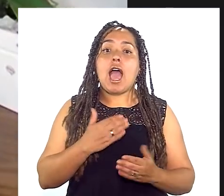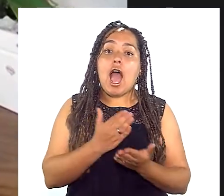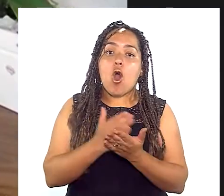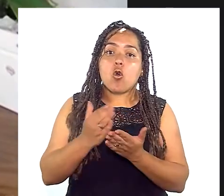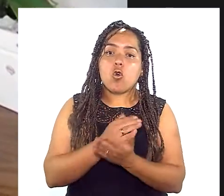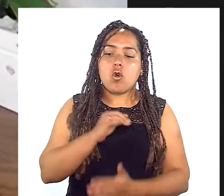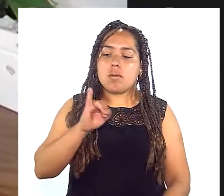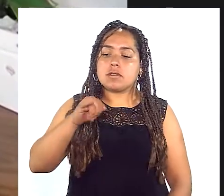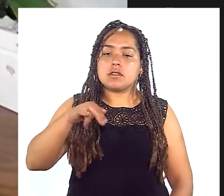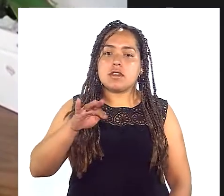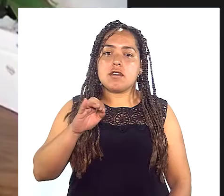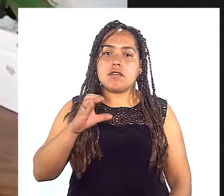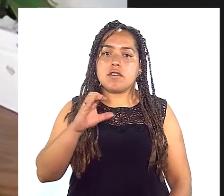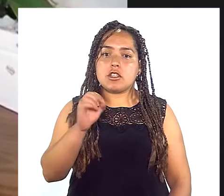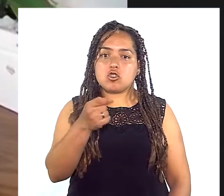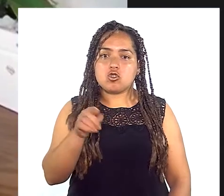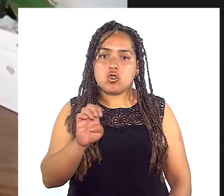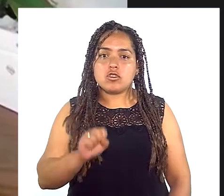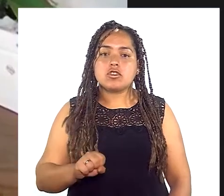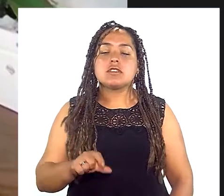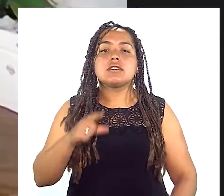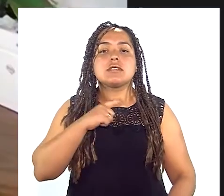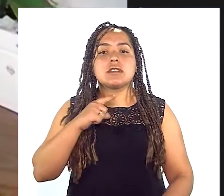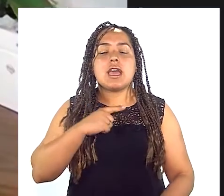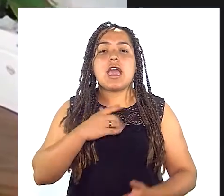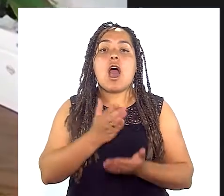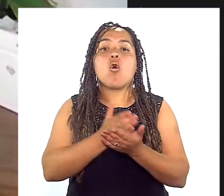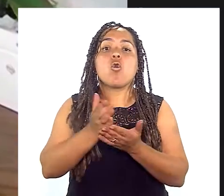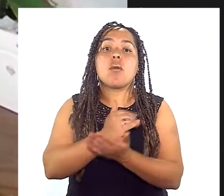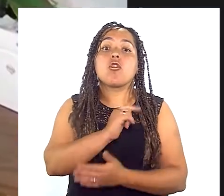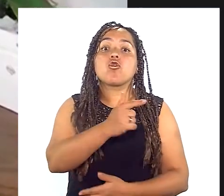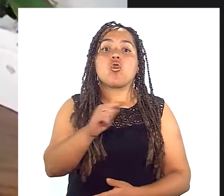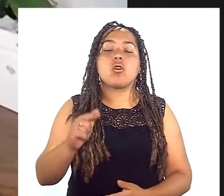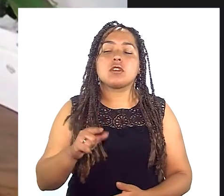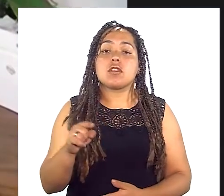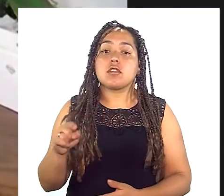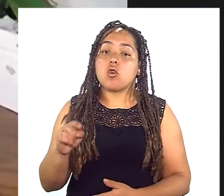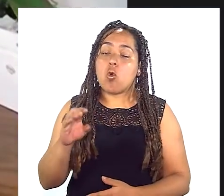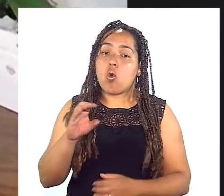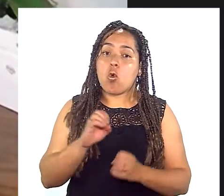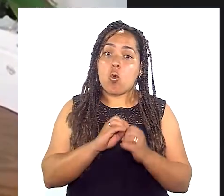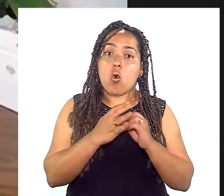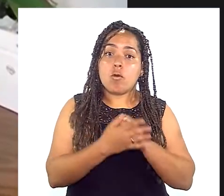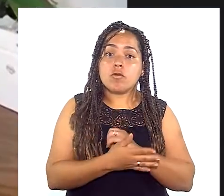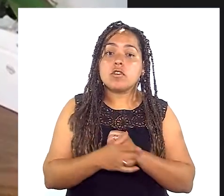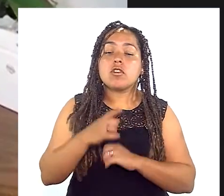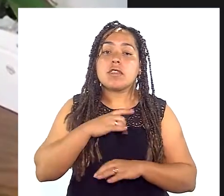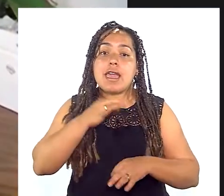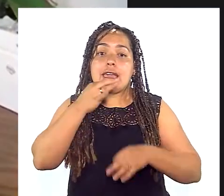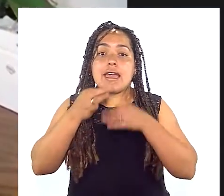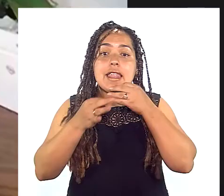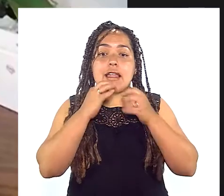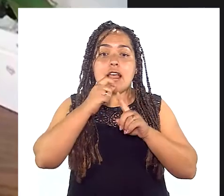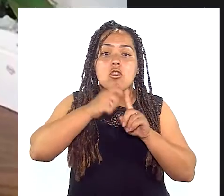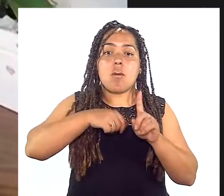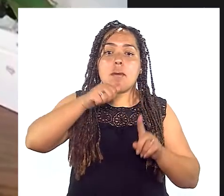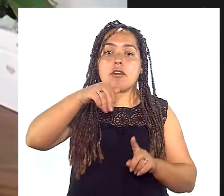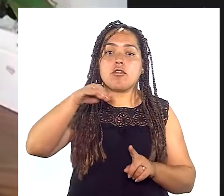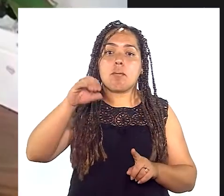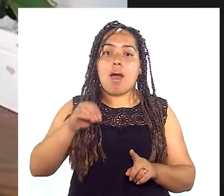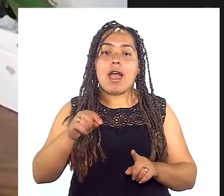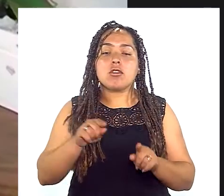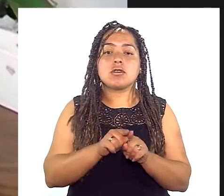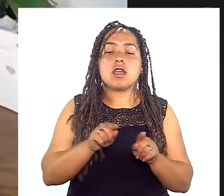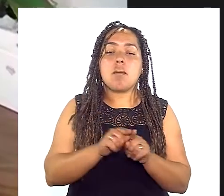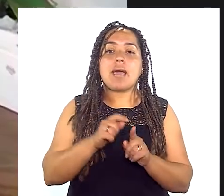é associado a algumas infecções, é um processo autoimune, autoinflamatório, mas que é associado a algumas infecções, e o coronavírus foi relatado